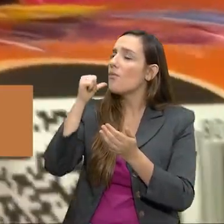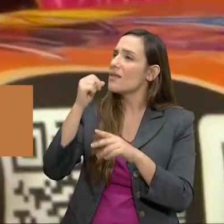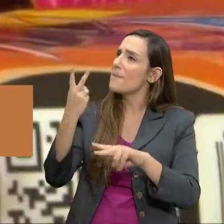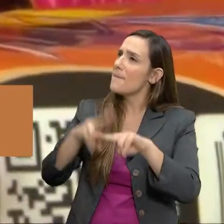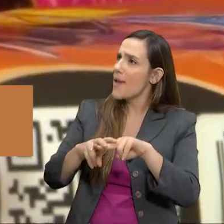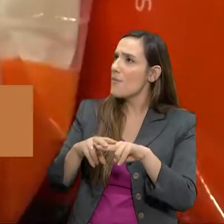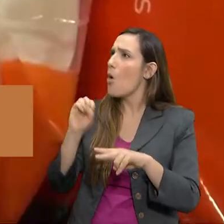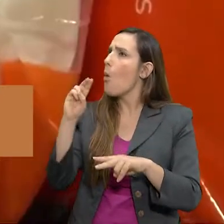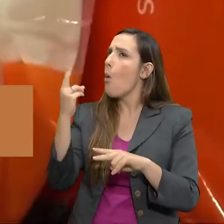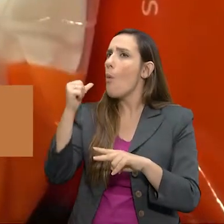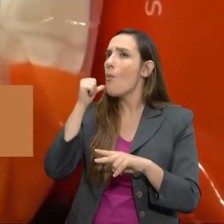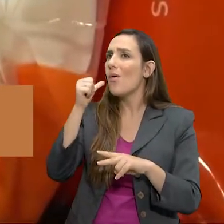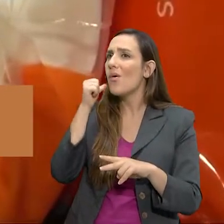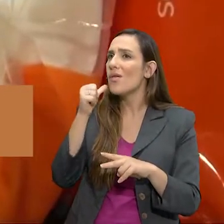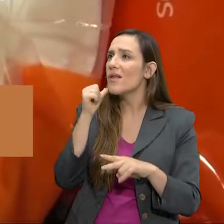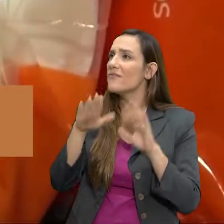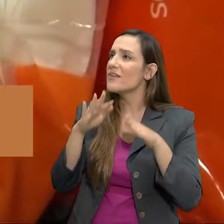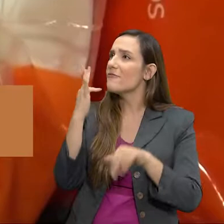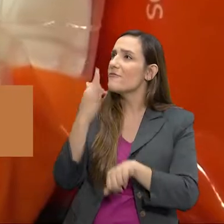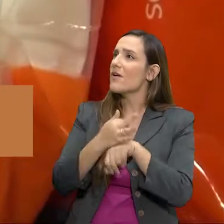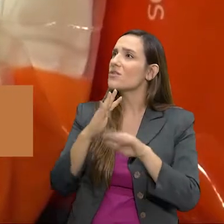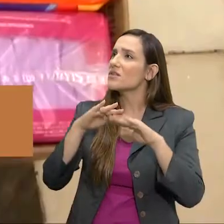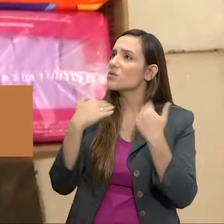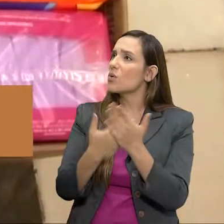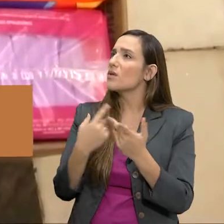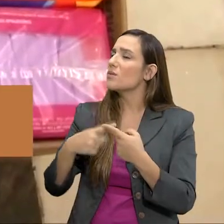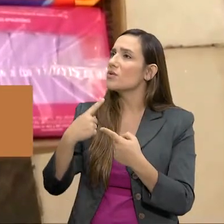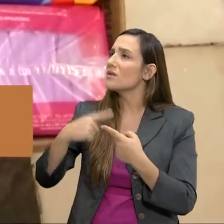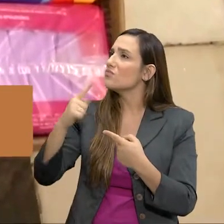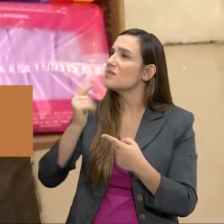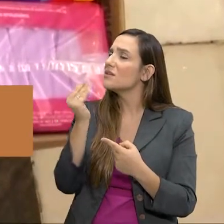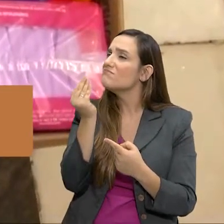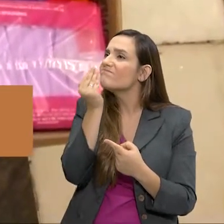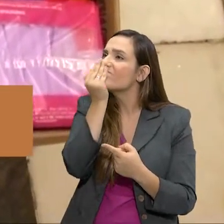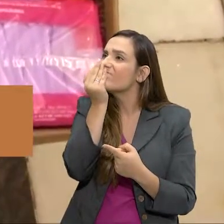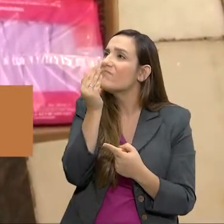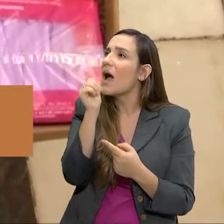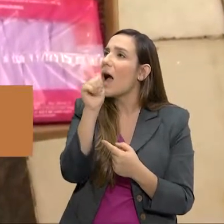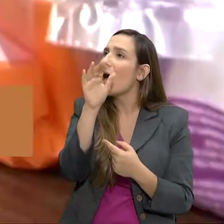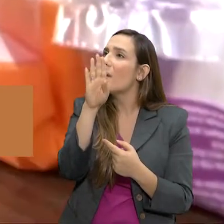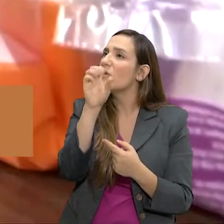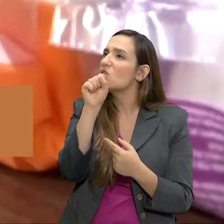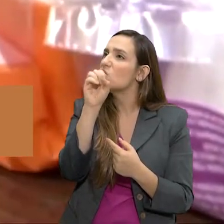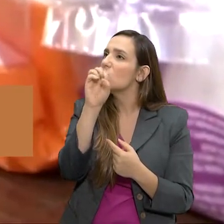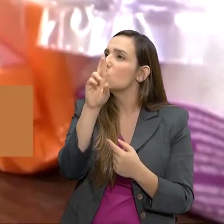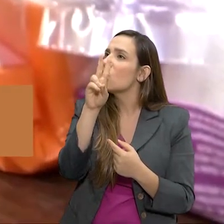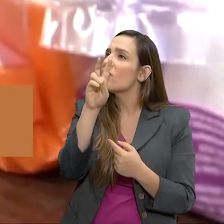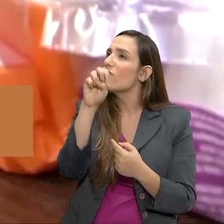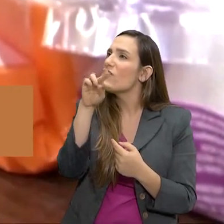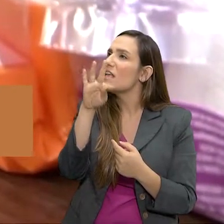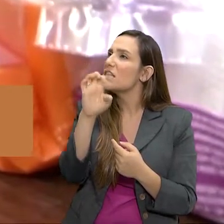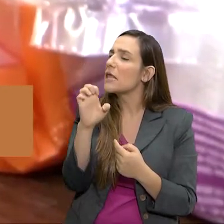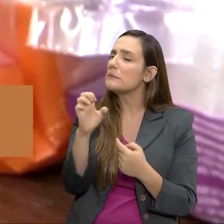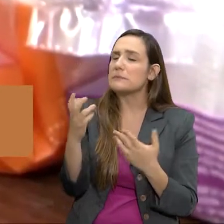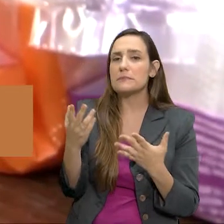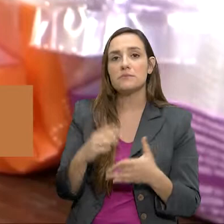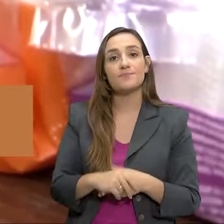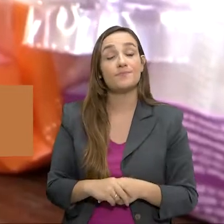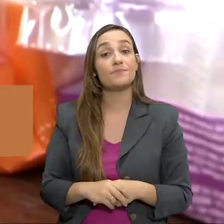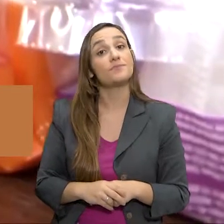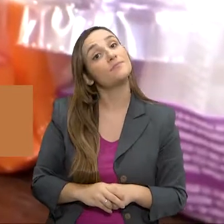ou a menina que falta na escola por conta disso, né? Então, passava meio desapercebido. Quando a gente